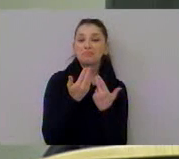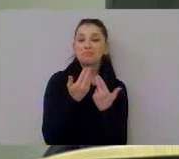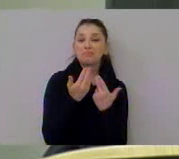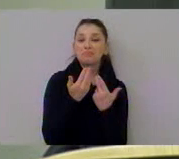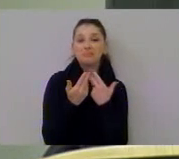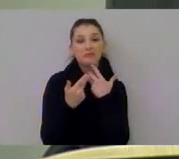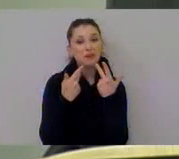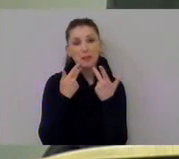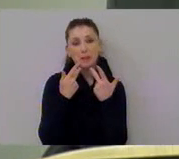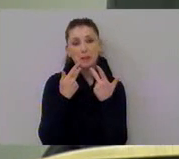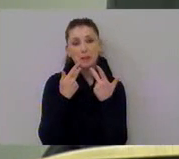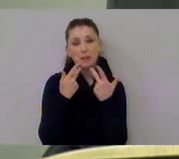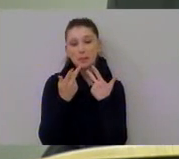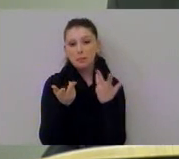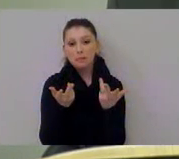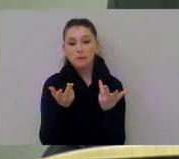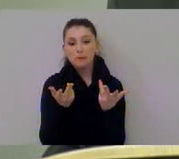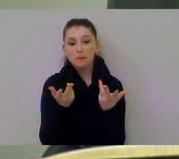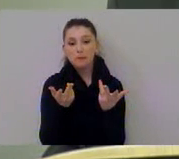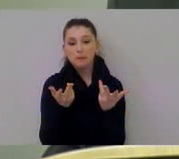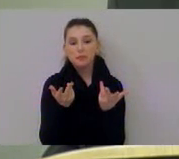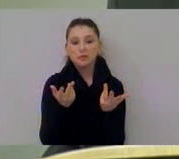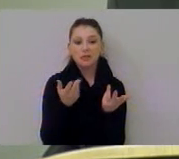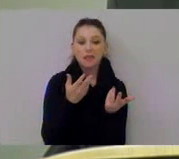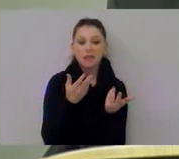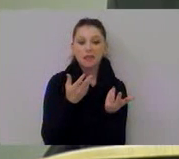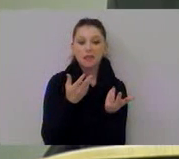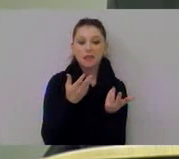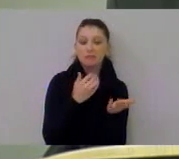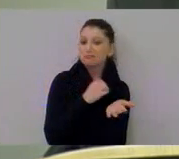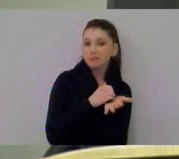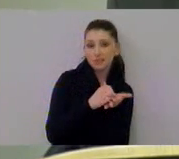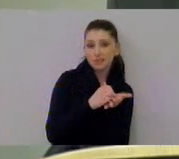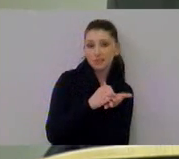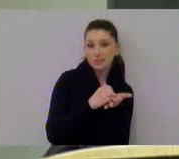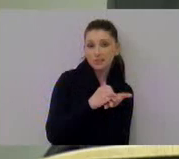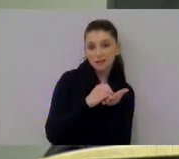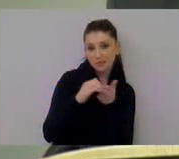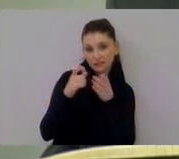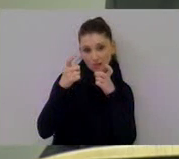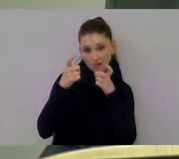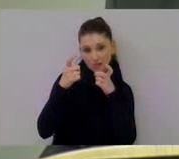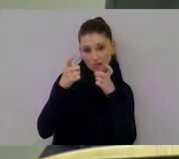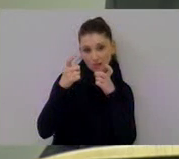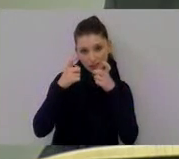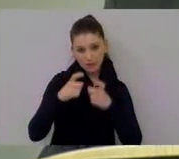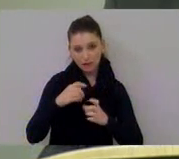concordo com toda a fala que teve aqui.